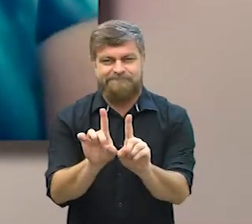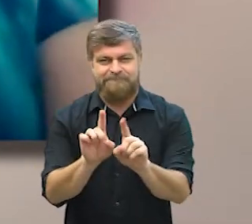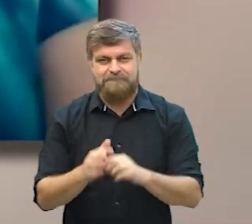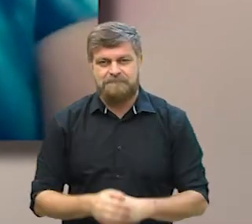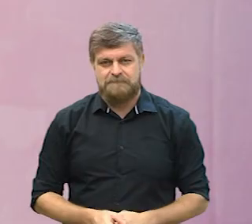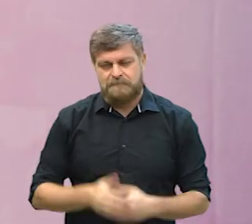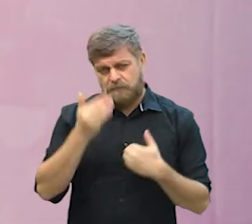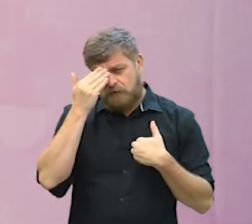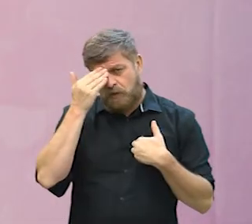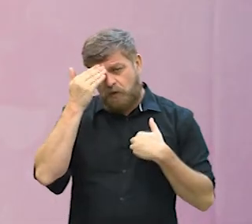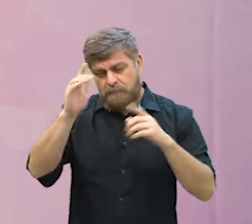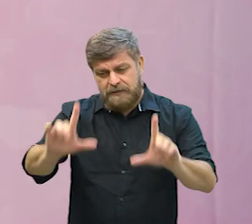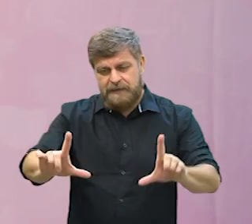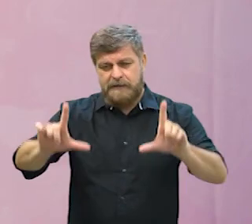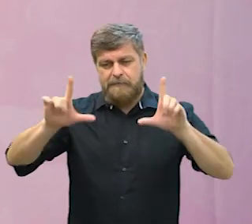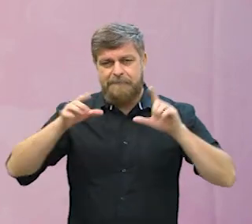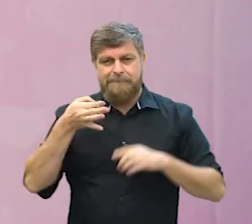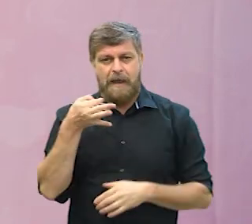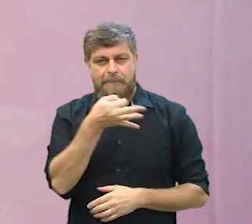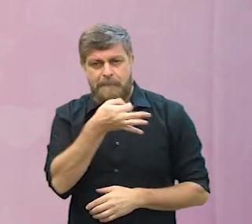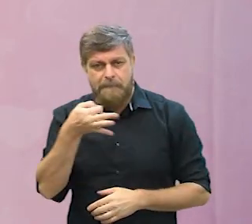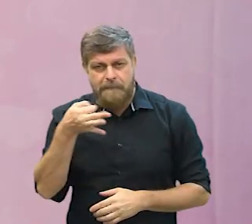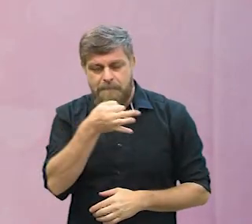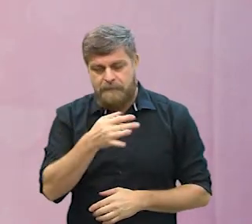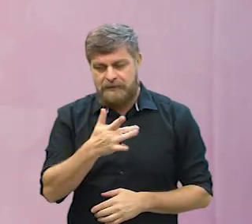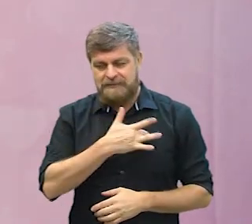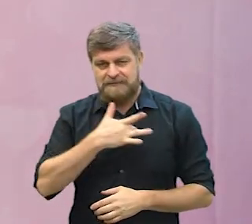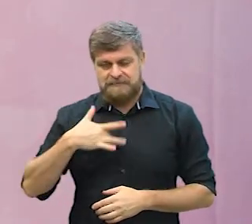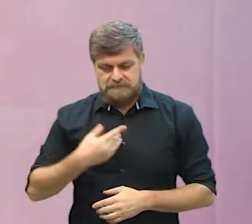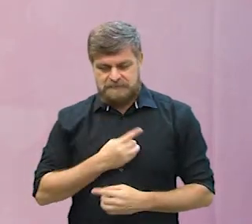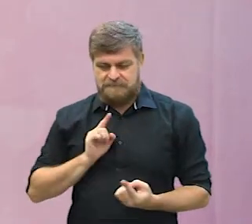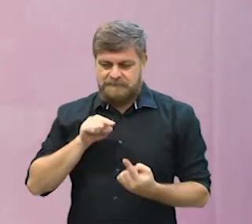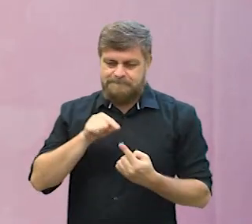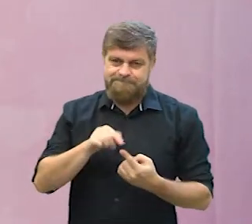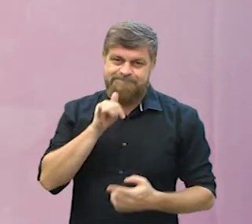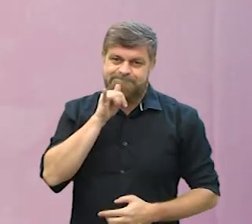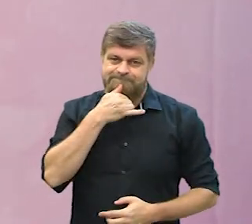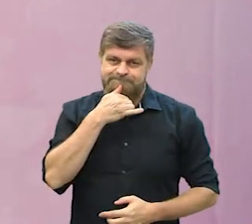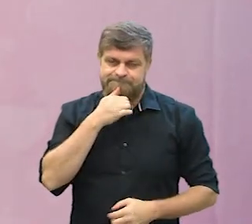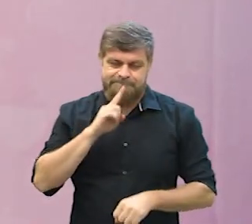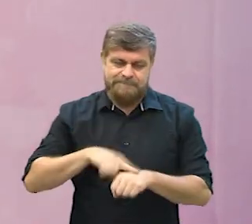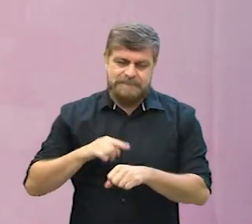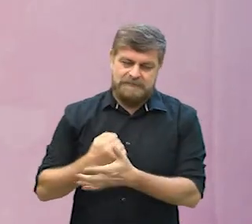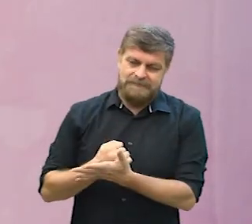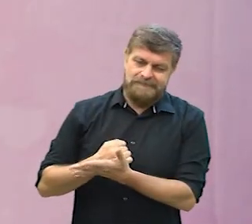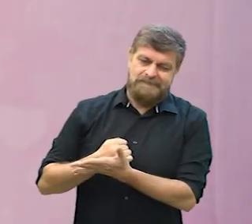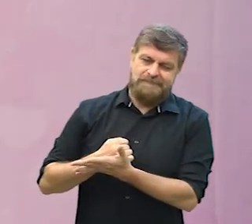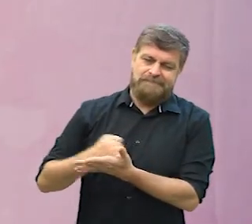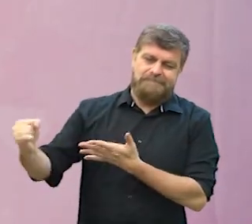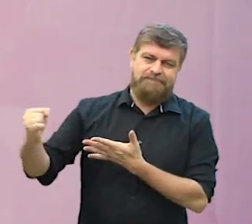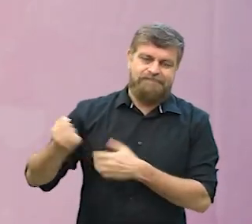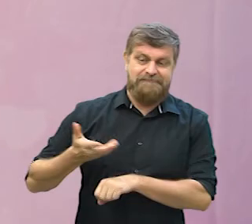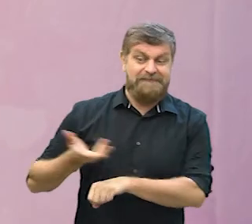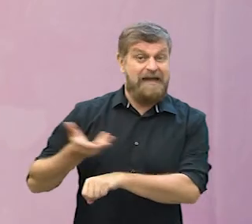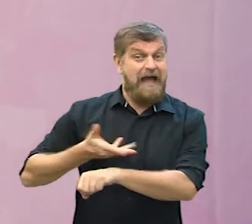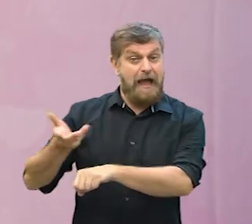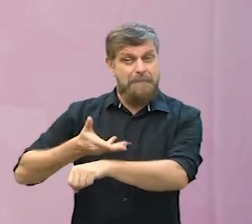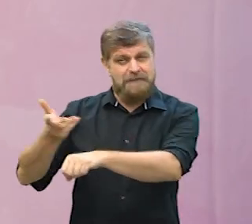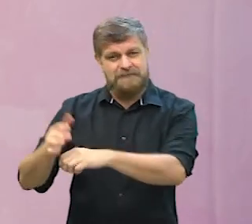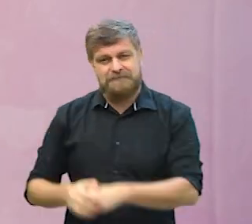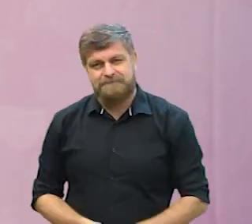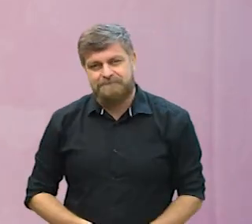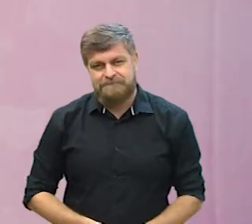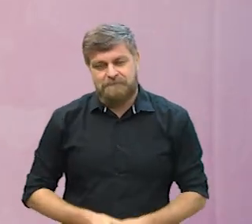dois pilares. Muito obrigada pela participação de vocês duas aqui no Saúde é Vida. Infelizmente, o tempo